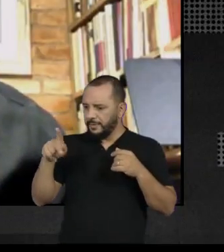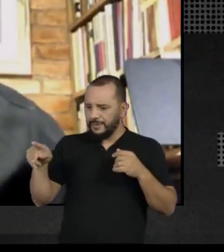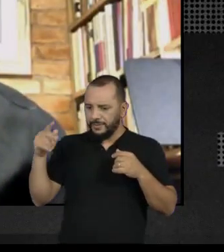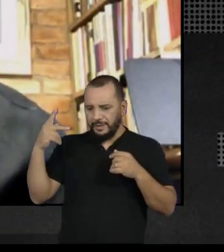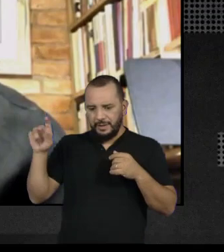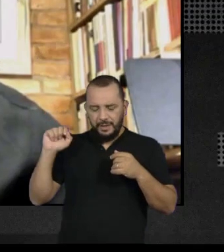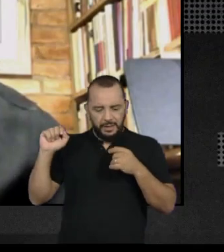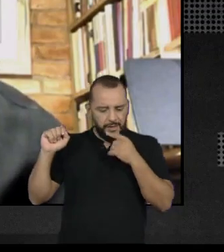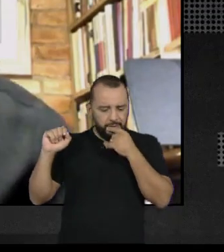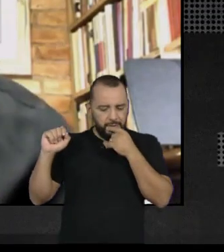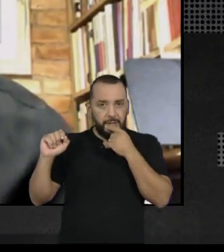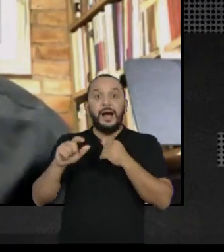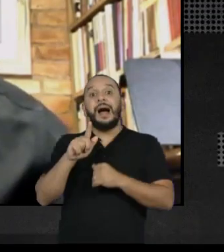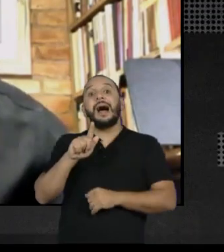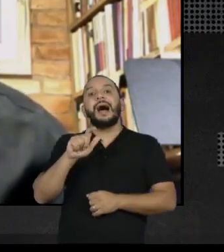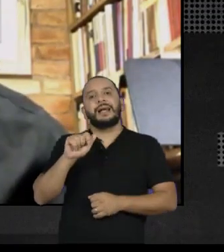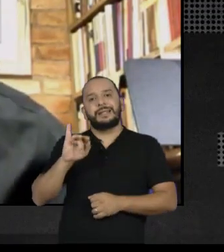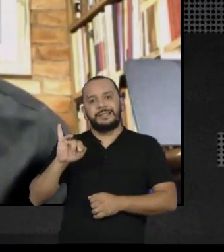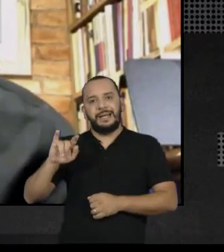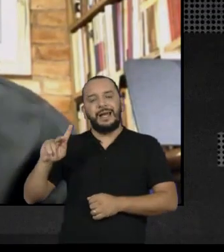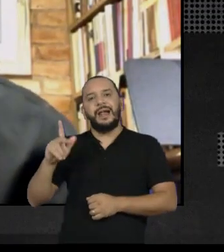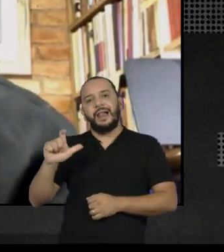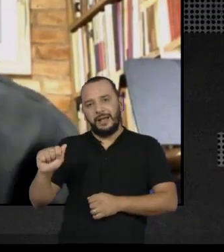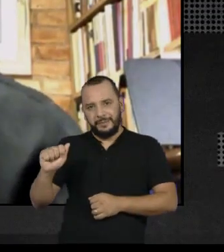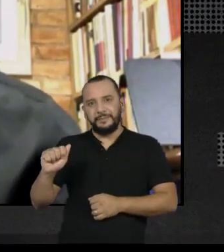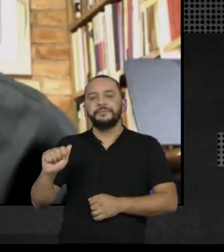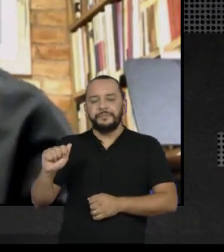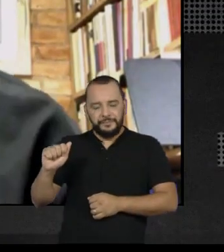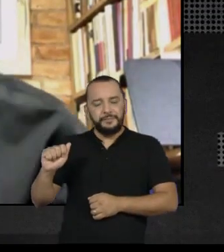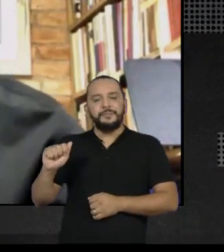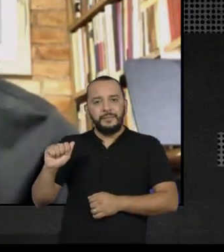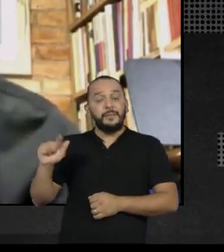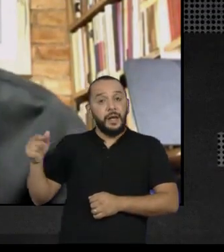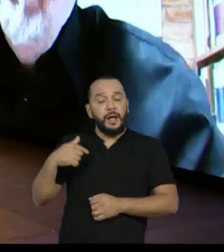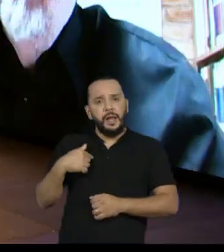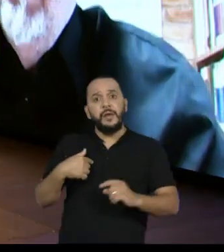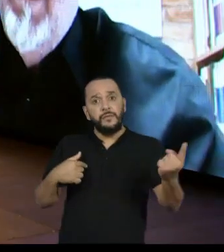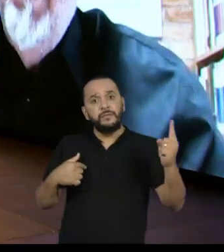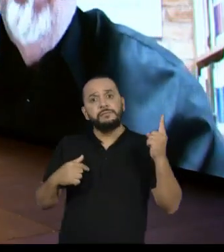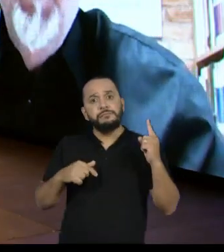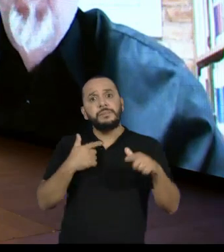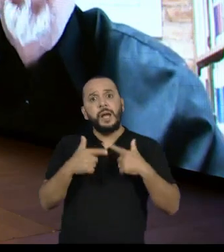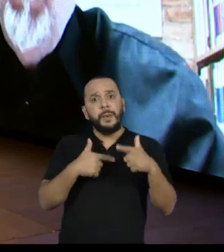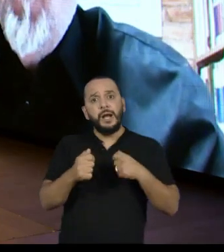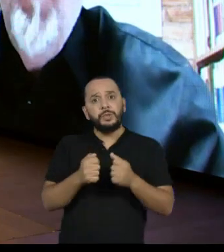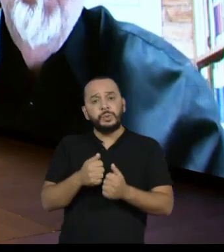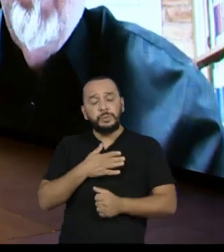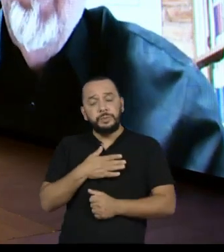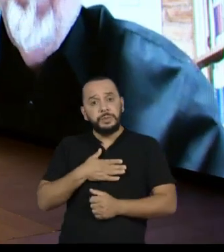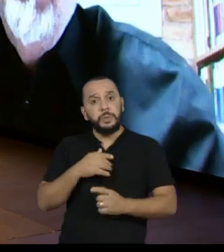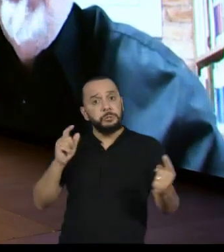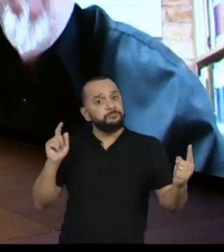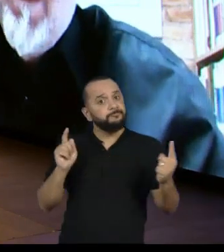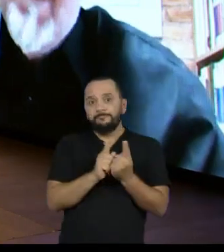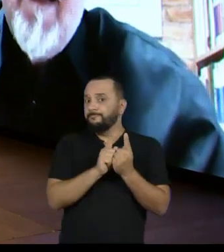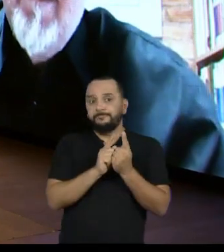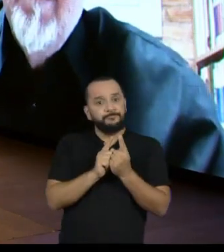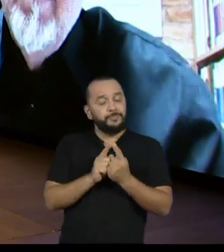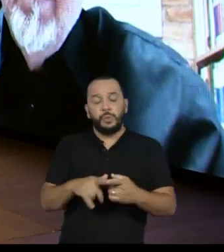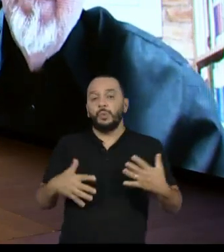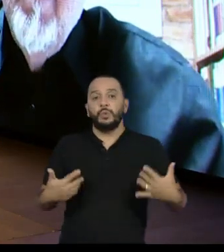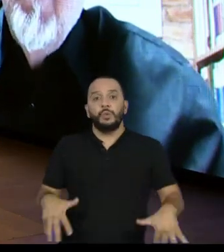Deborah Coker, que era uma bailarina, uma pessoa de um grupo de teatro, agora esqueço o nome